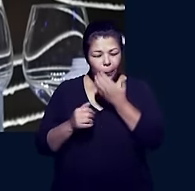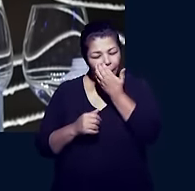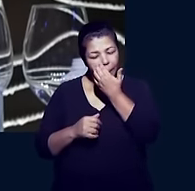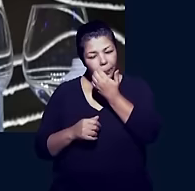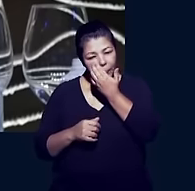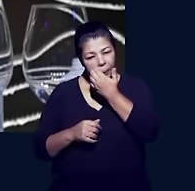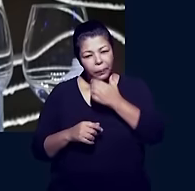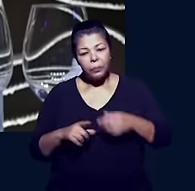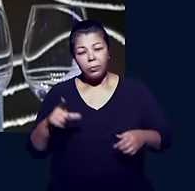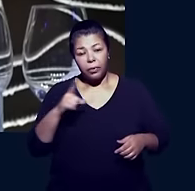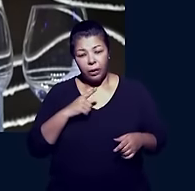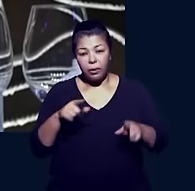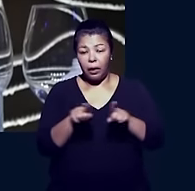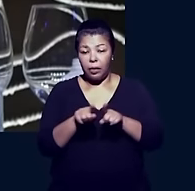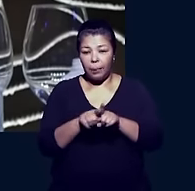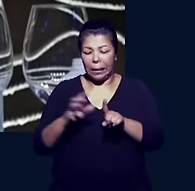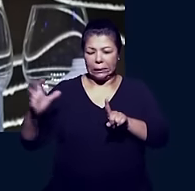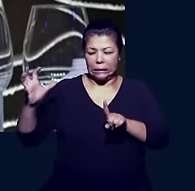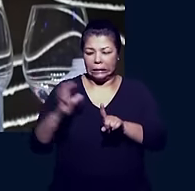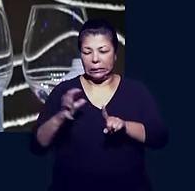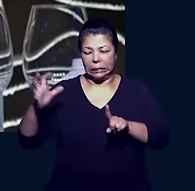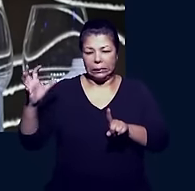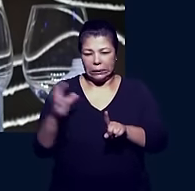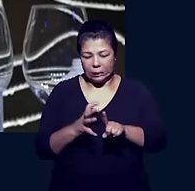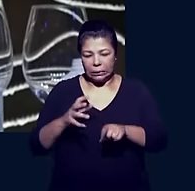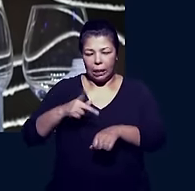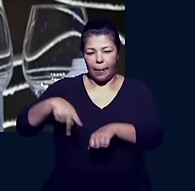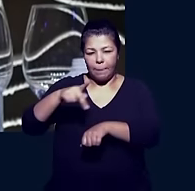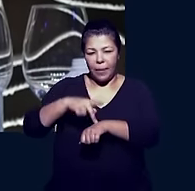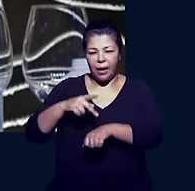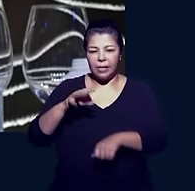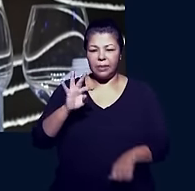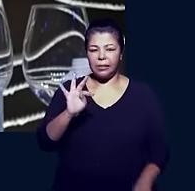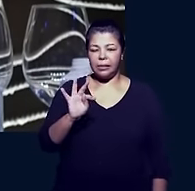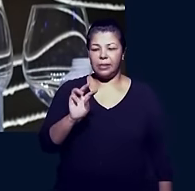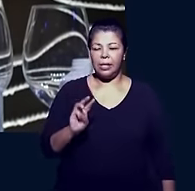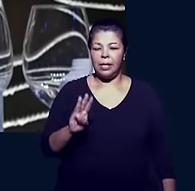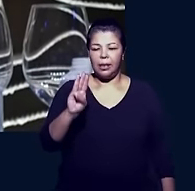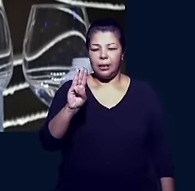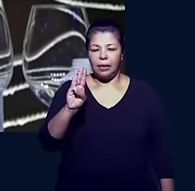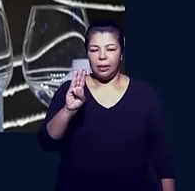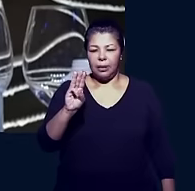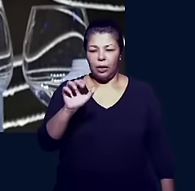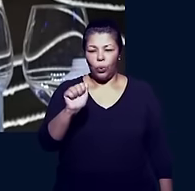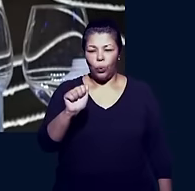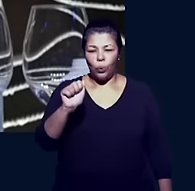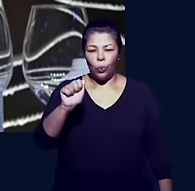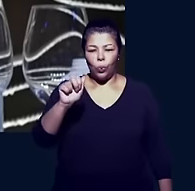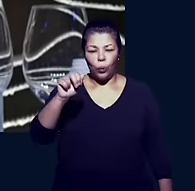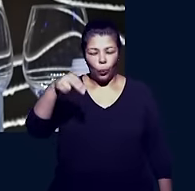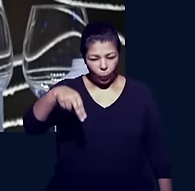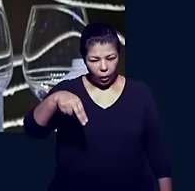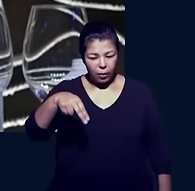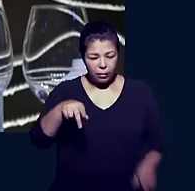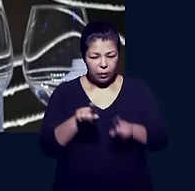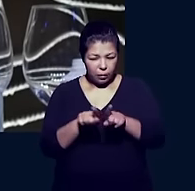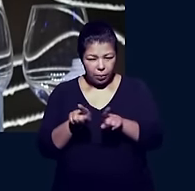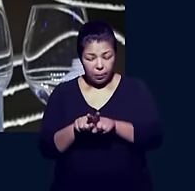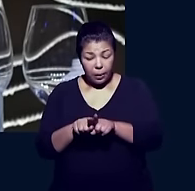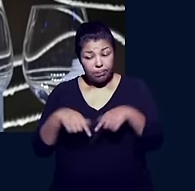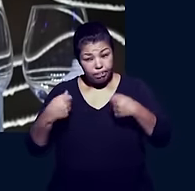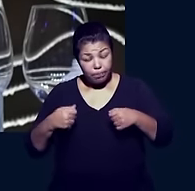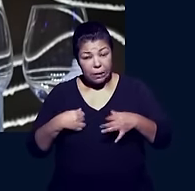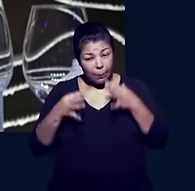ameaça de Taiwan que alguns Consultores e gestores já TM falado e e é melhor se precaver do que do que do que